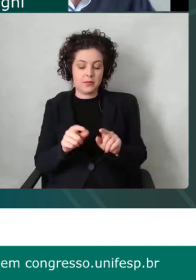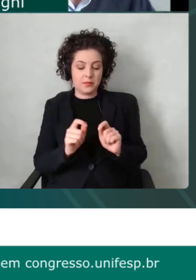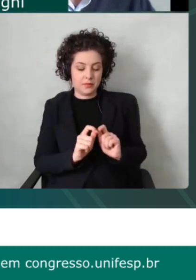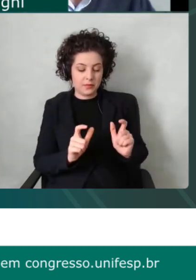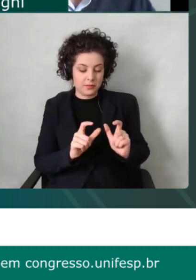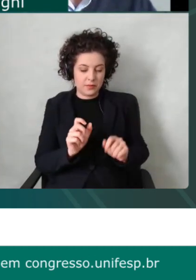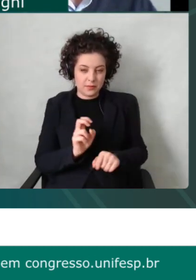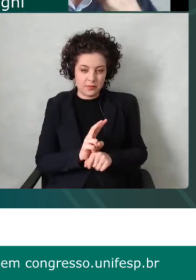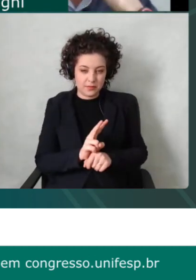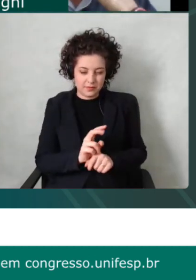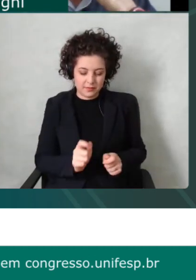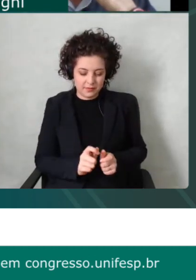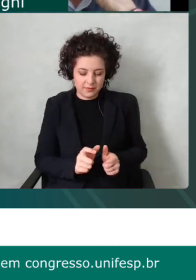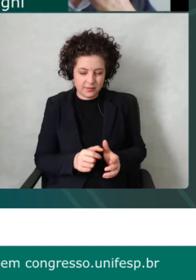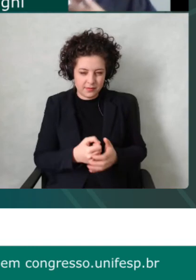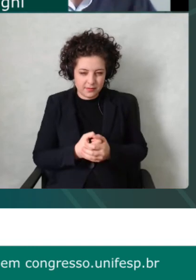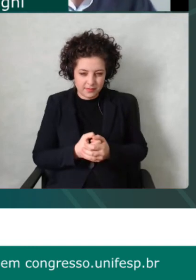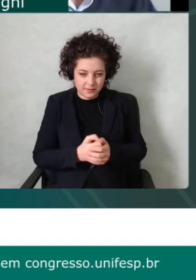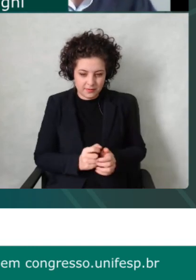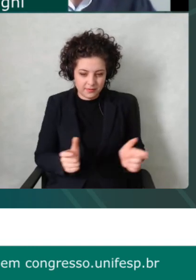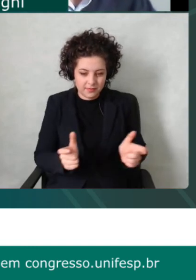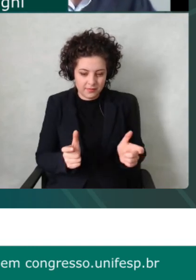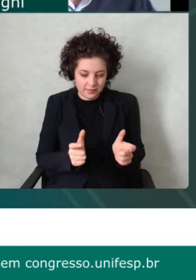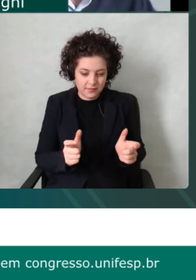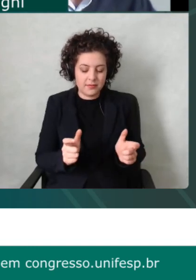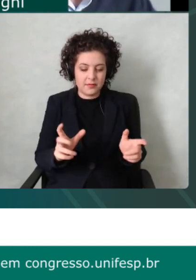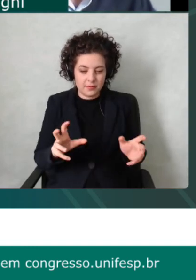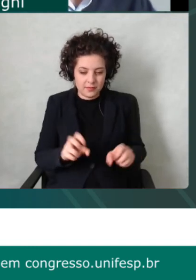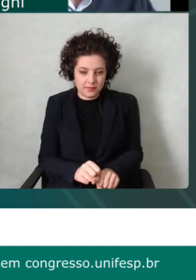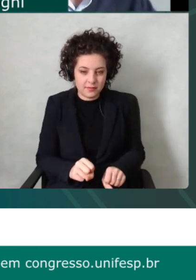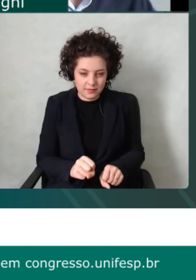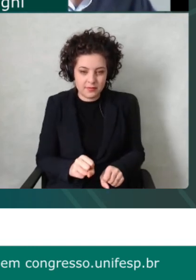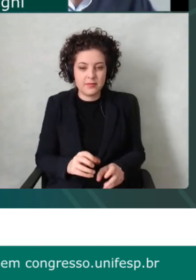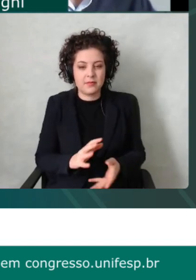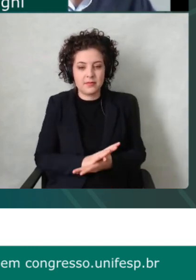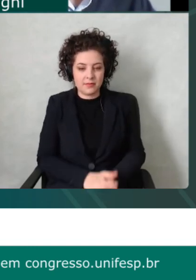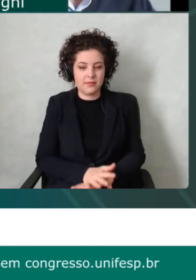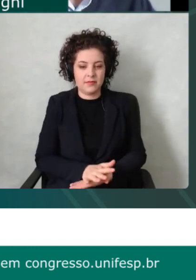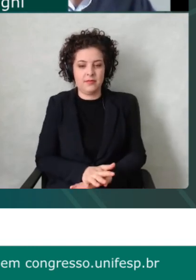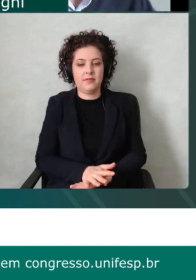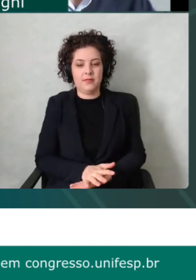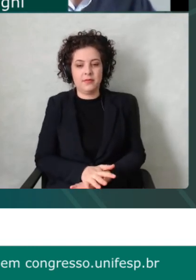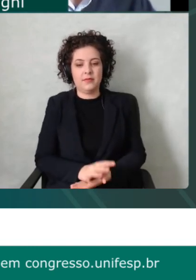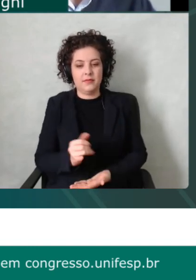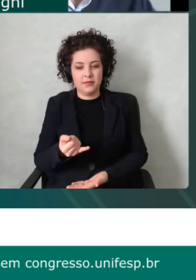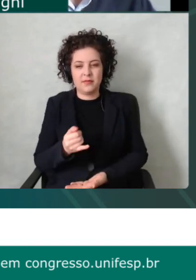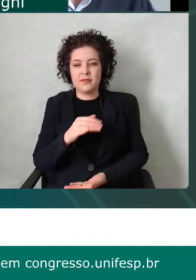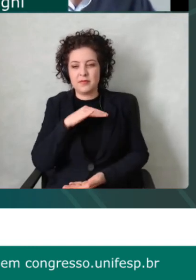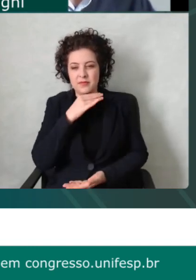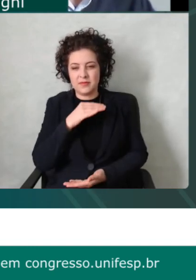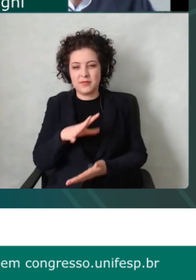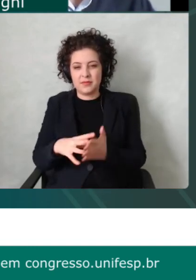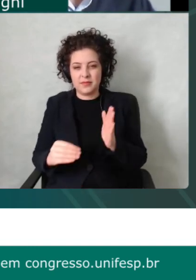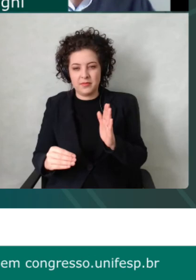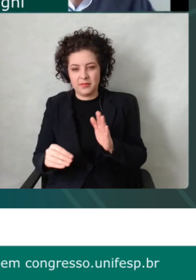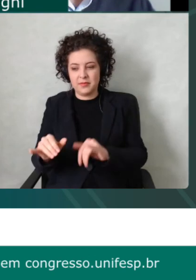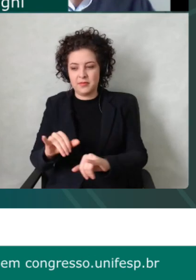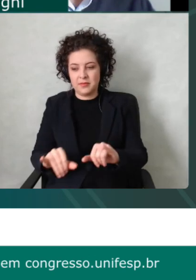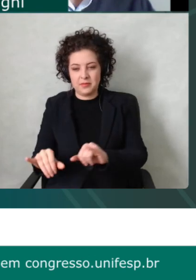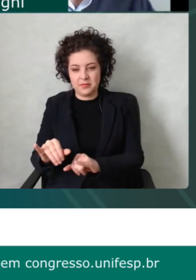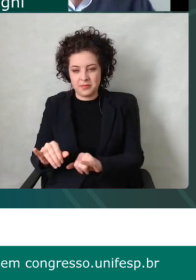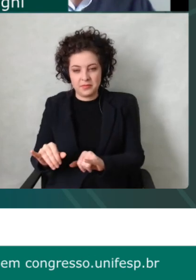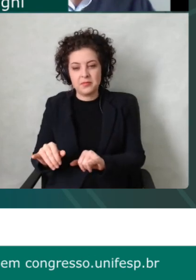deu um outro medicamento que acorda o vírus e melhora a imunidade, modelo animal in vitro, né? Que